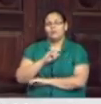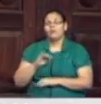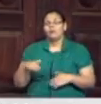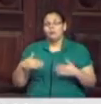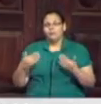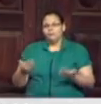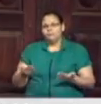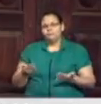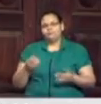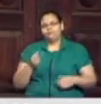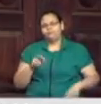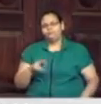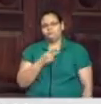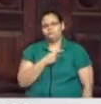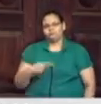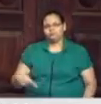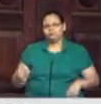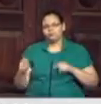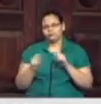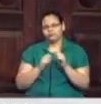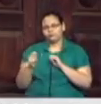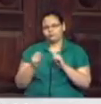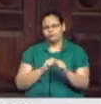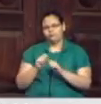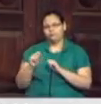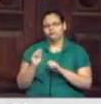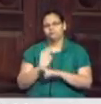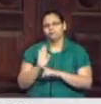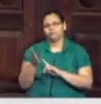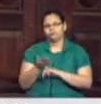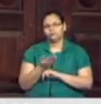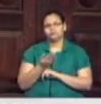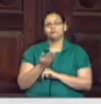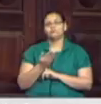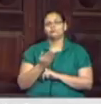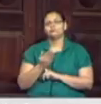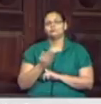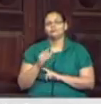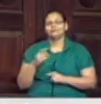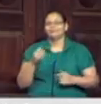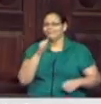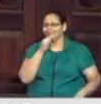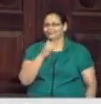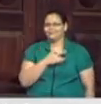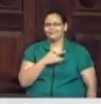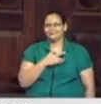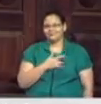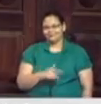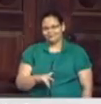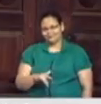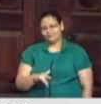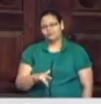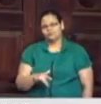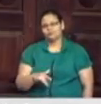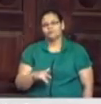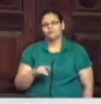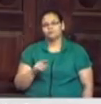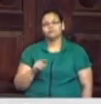Entretanto, senhor presidente, a economia solidária vive hoje, vou concluir, um drama do ponto de vista